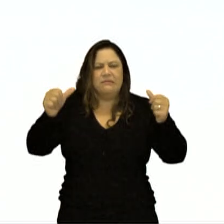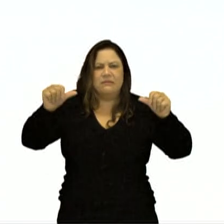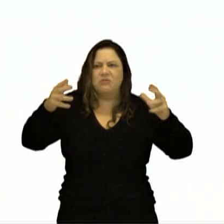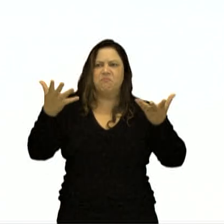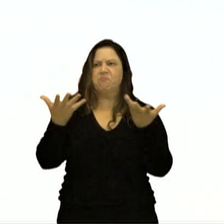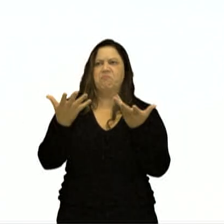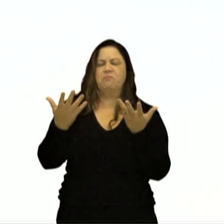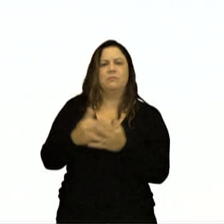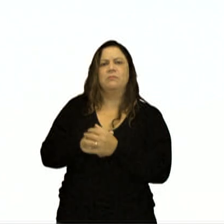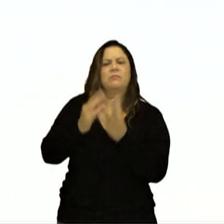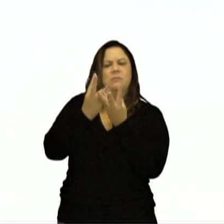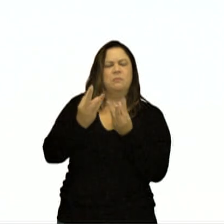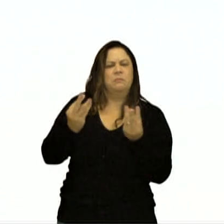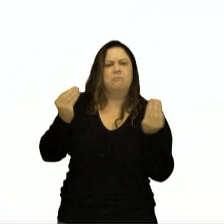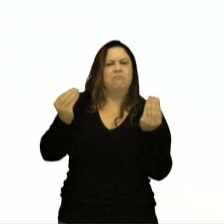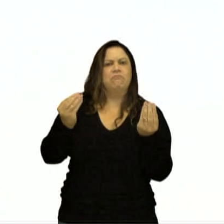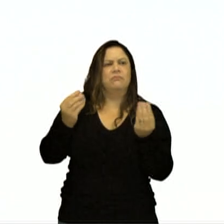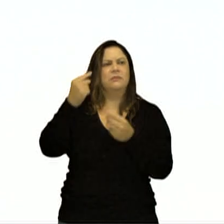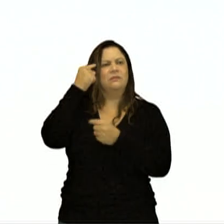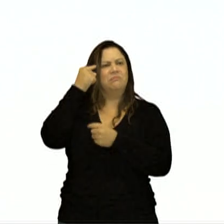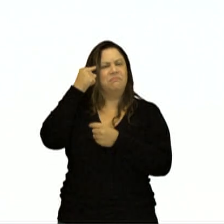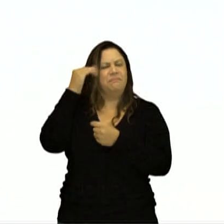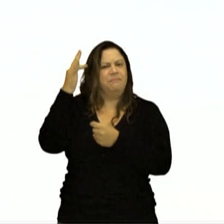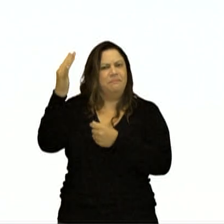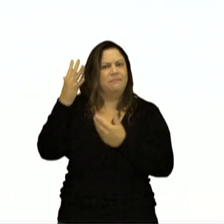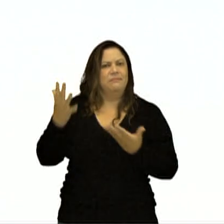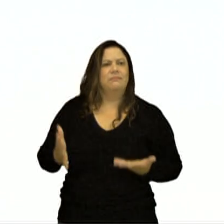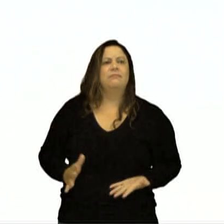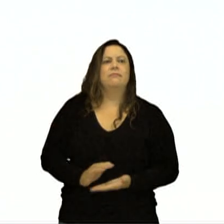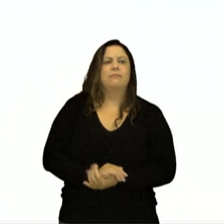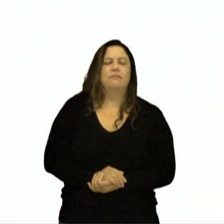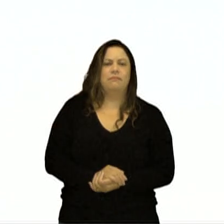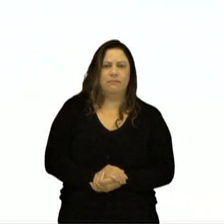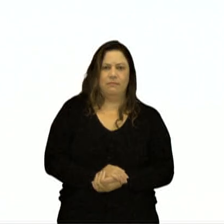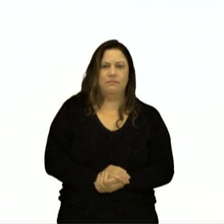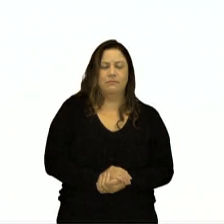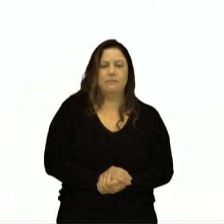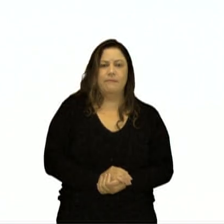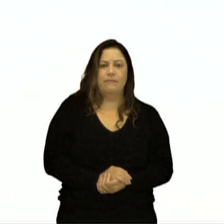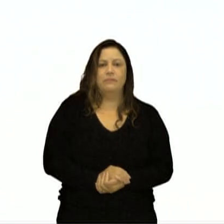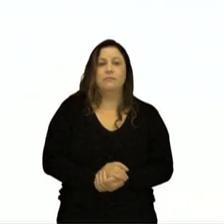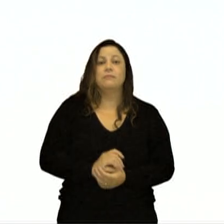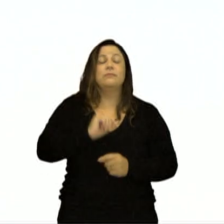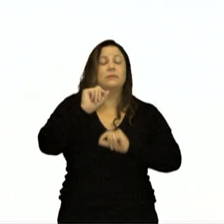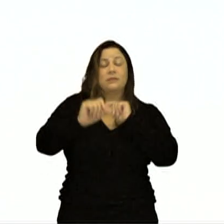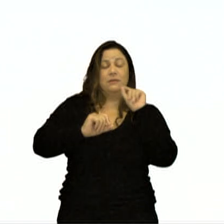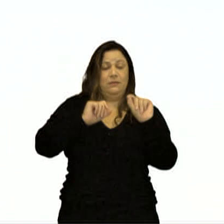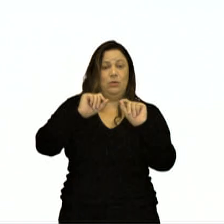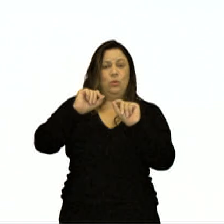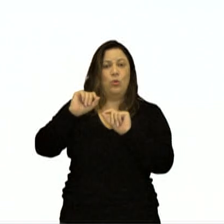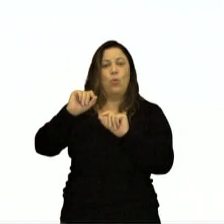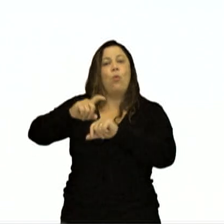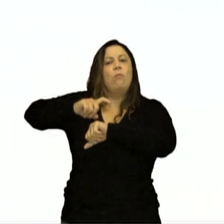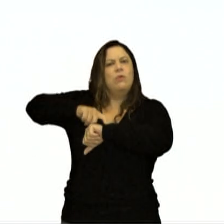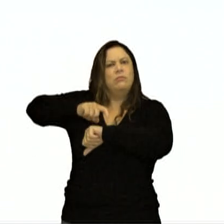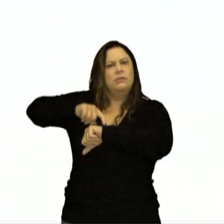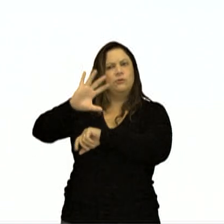acontece? Virou a esquina, ao chegar em casa, viu um rapaz e daí viu que era o filho